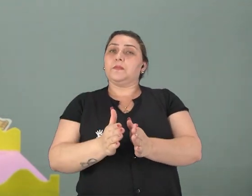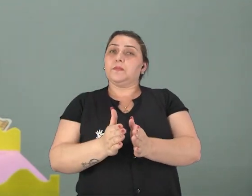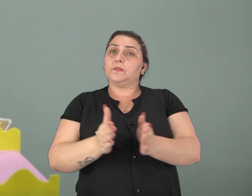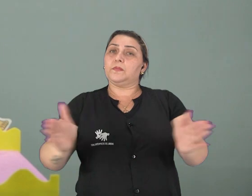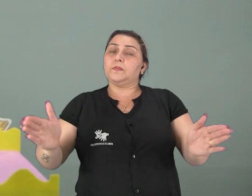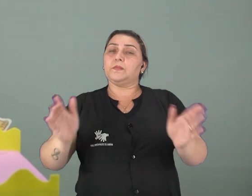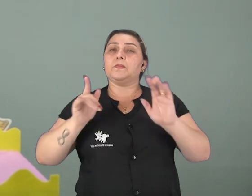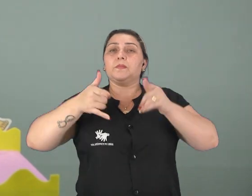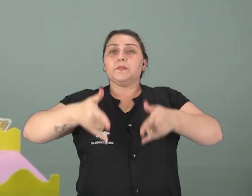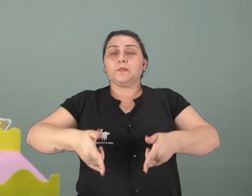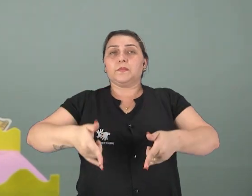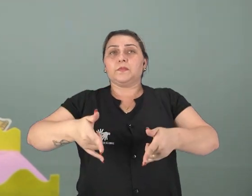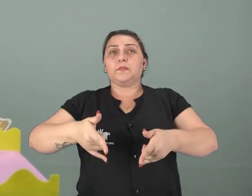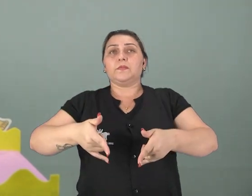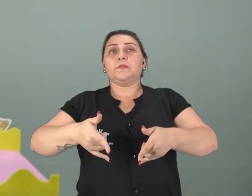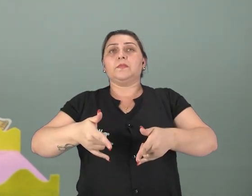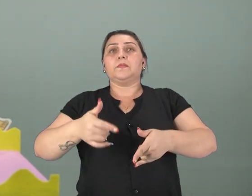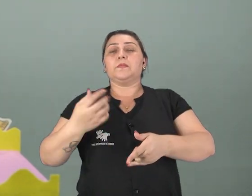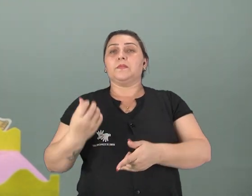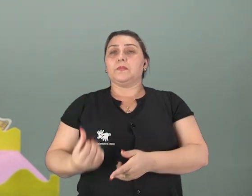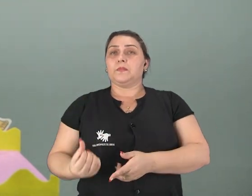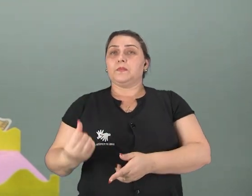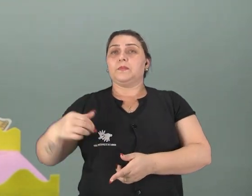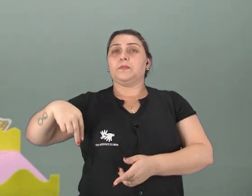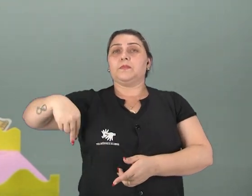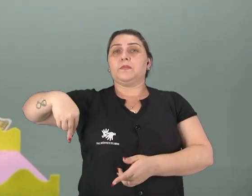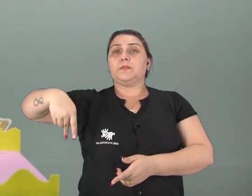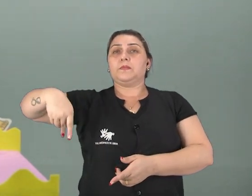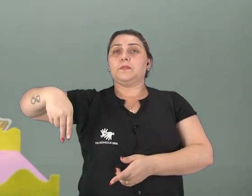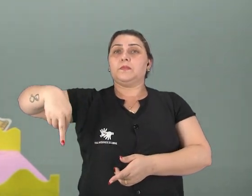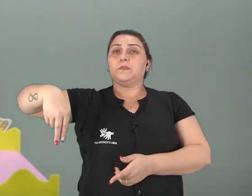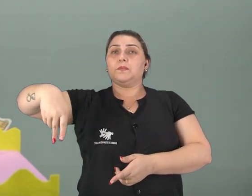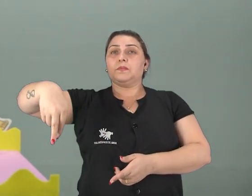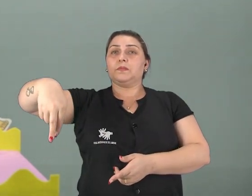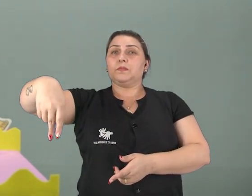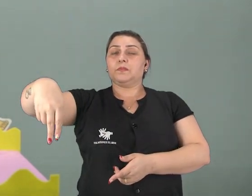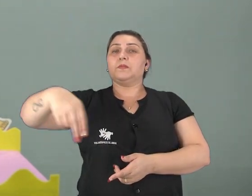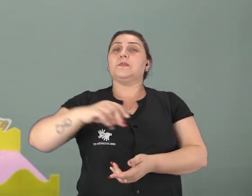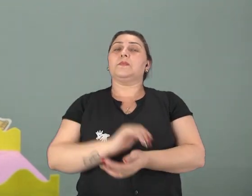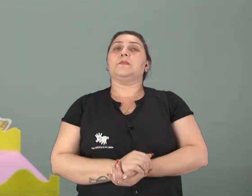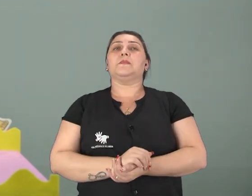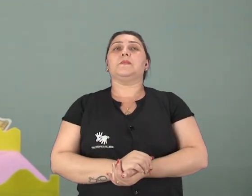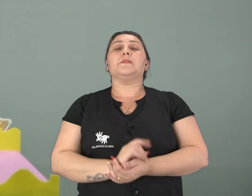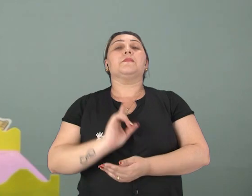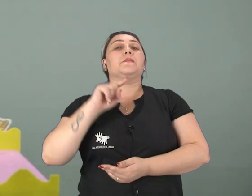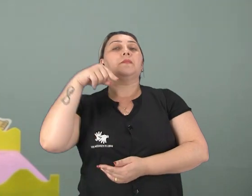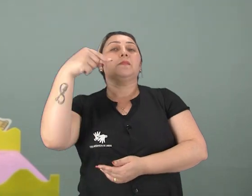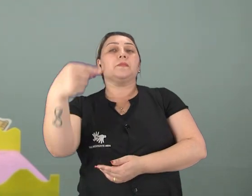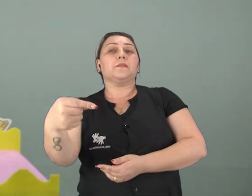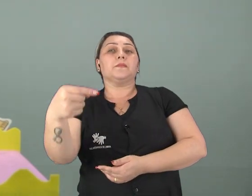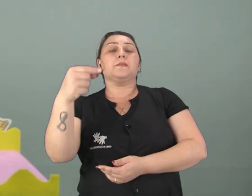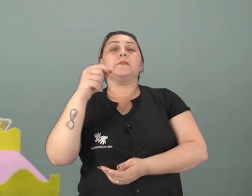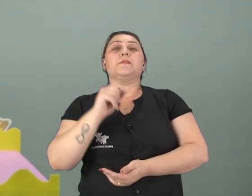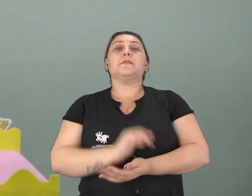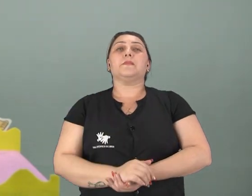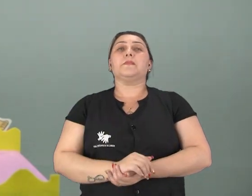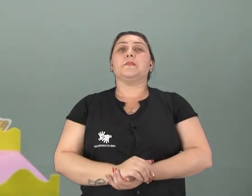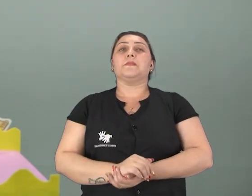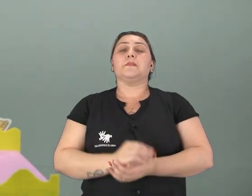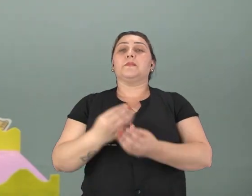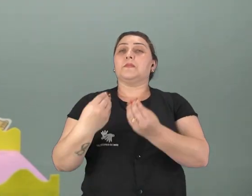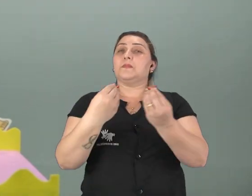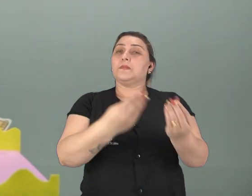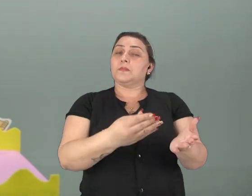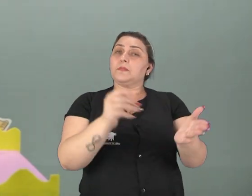cama. Ele mediu 6 passos. E assim, no dia seguinte, ele